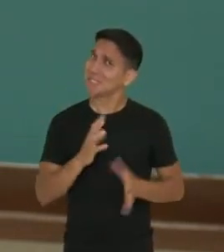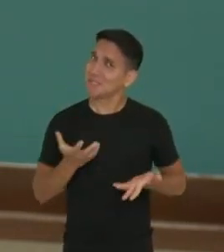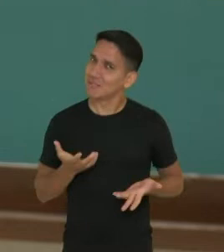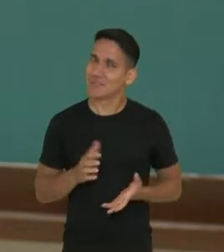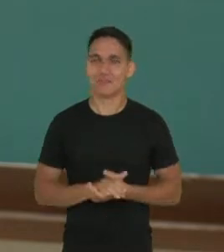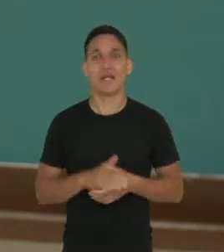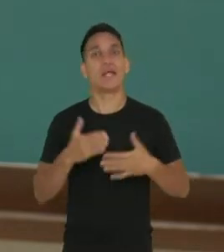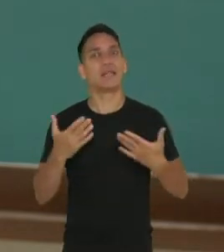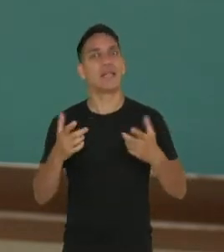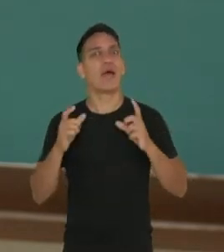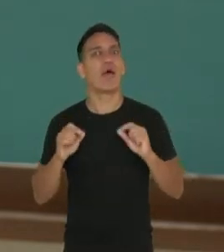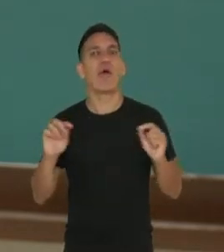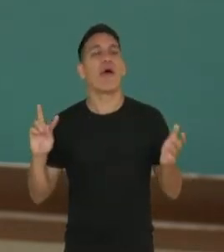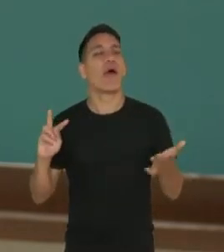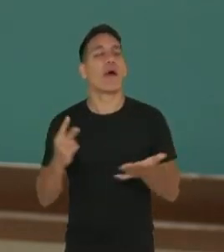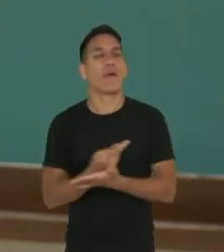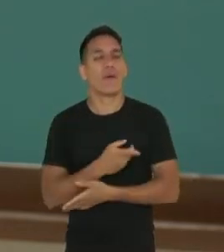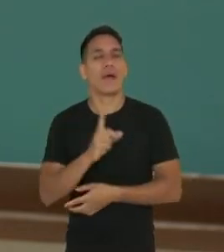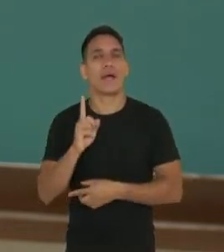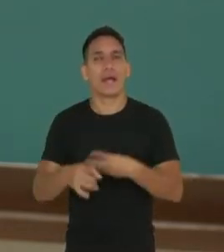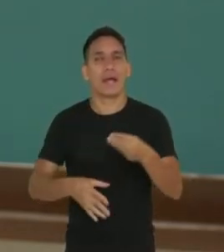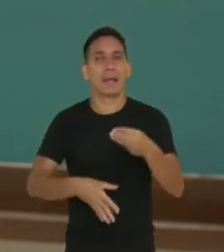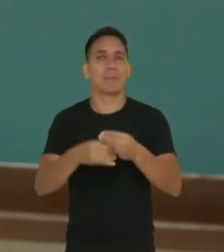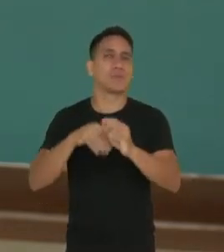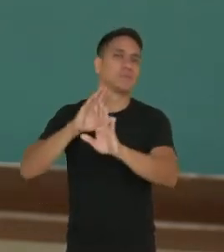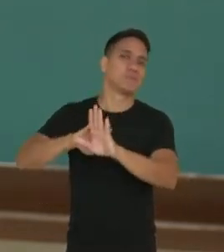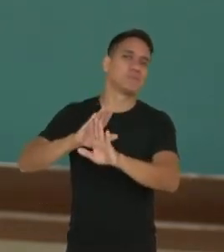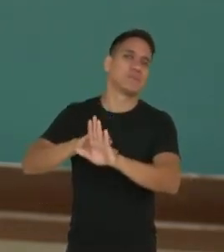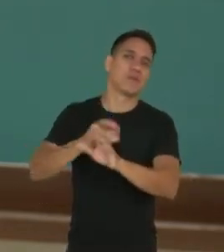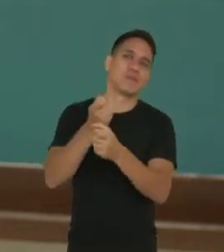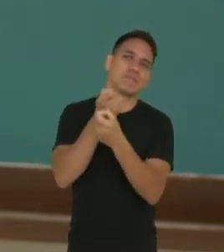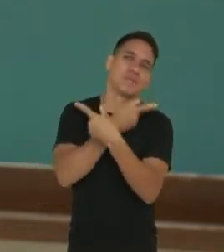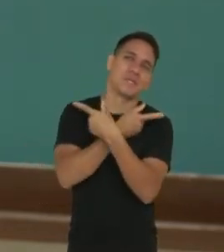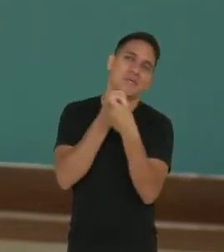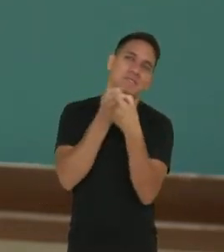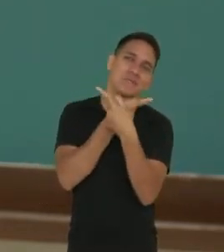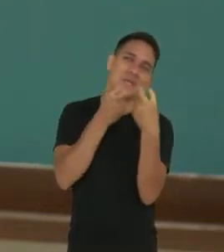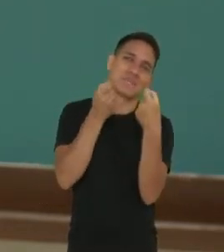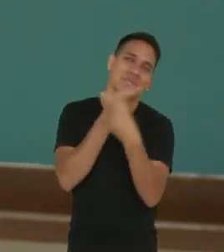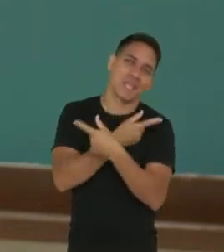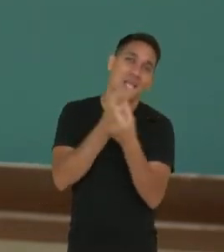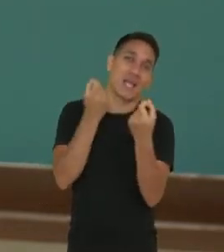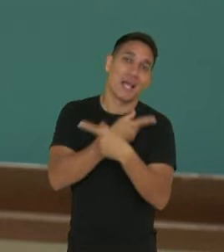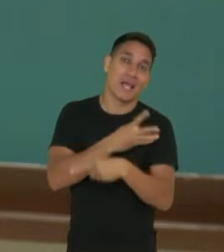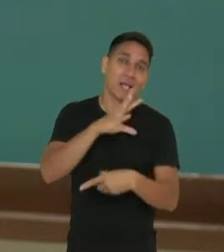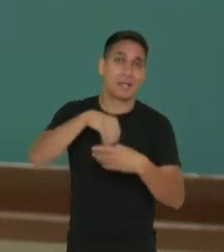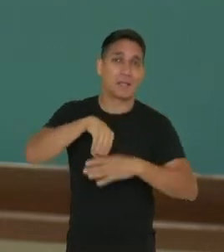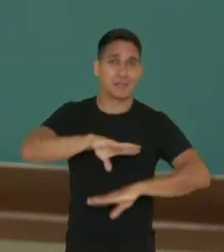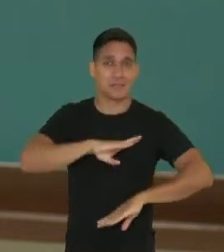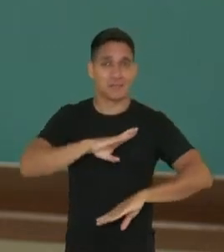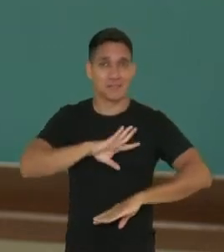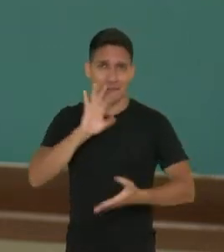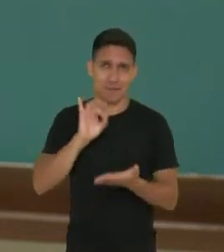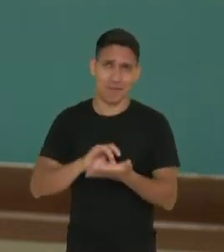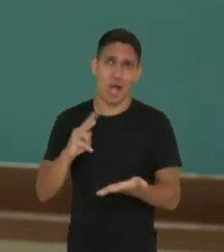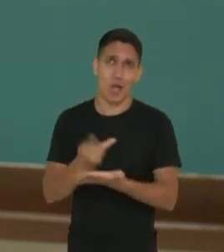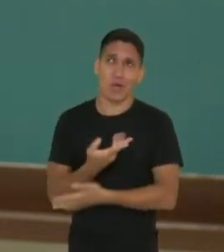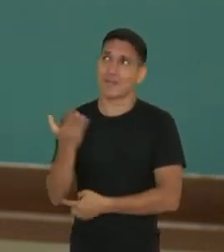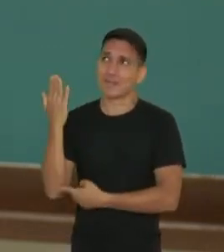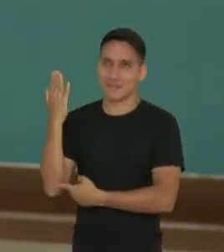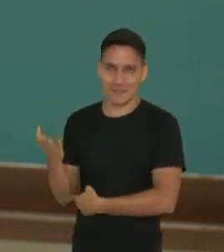Então, um componente, né, é o humor, né, que faz parte do caso, esse fato, né,